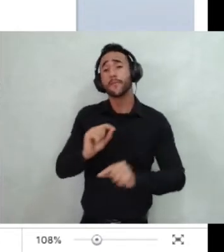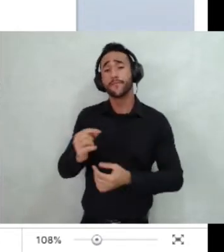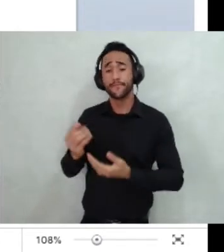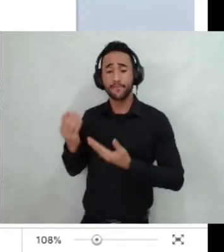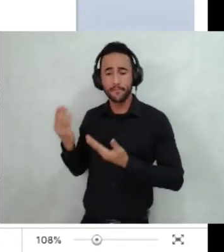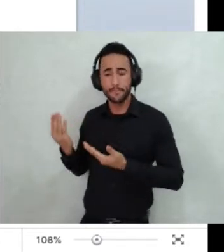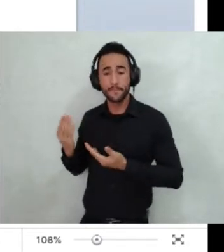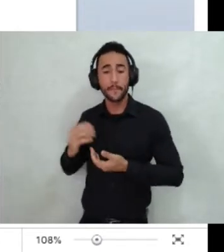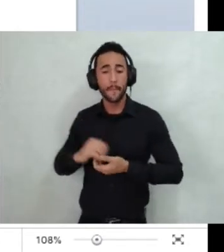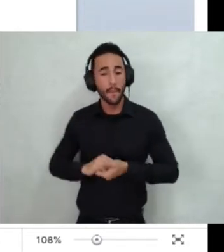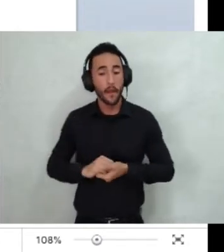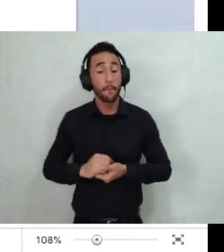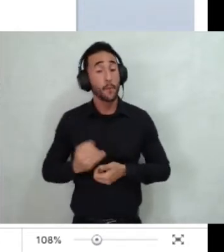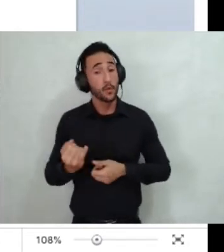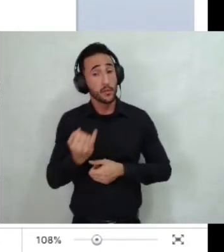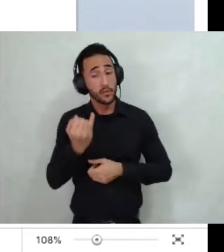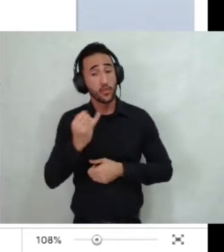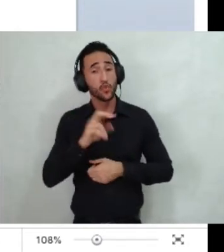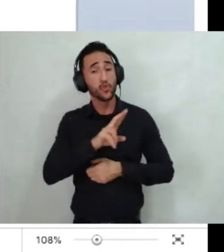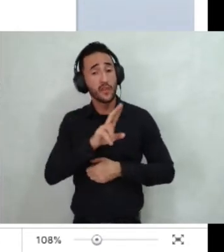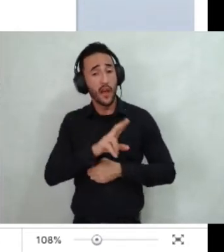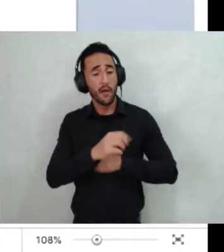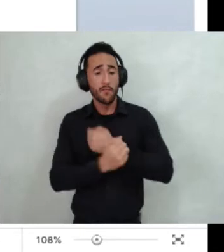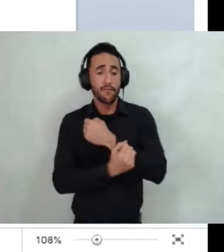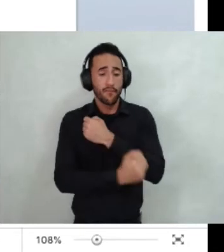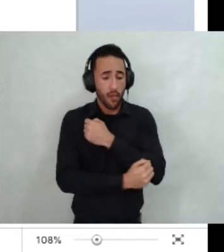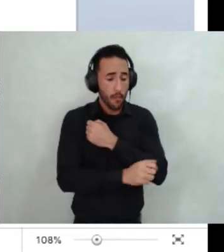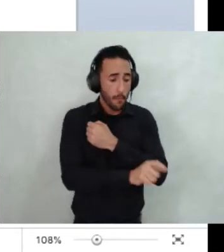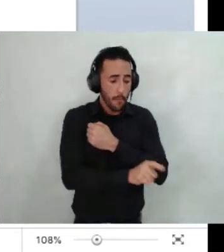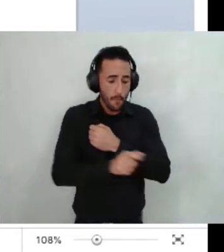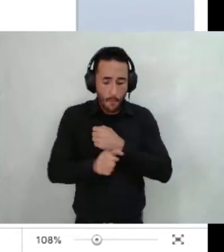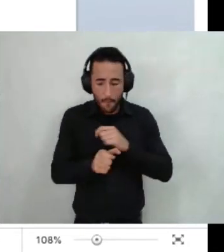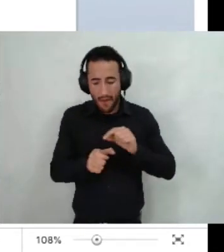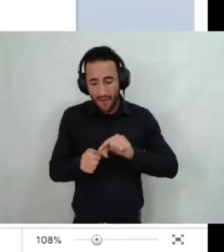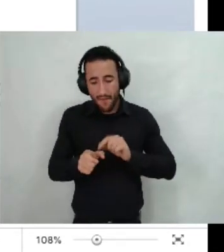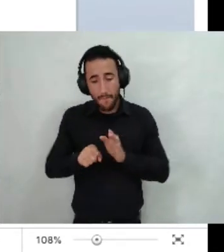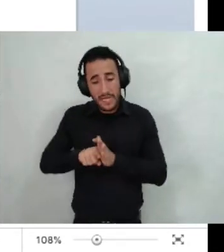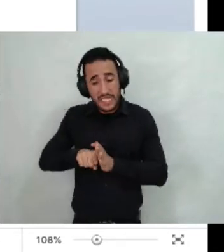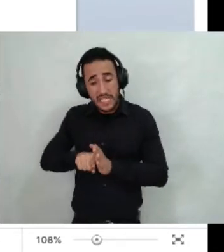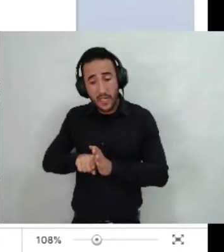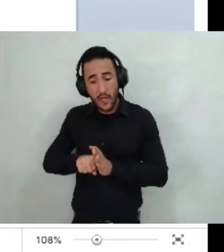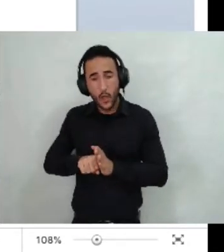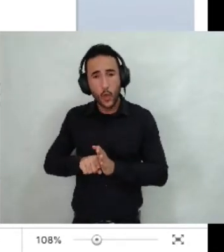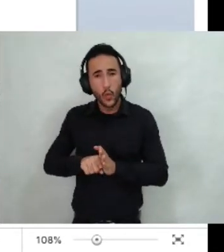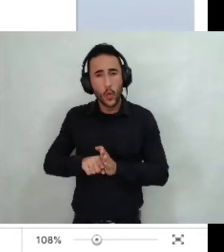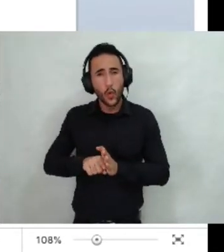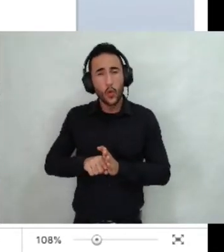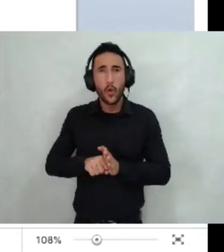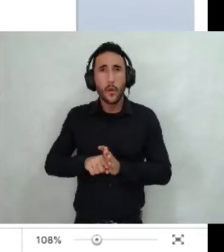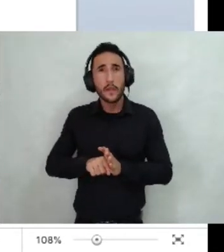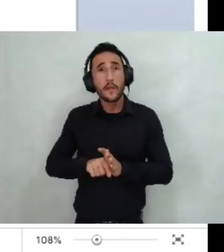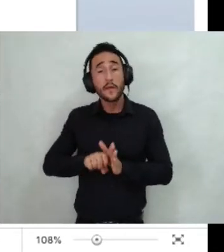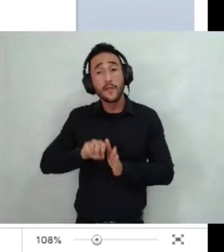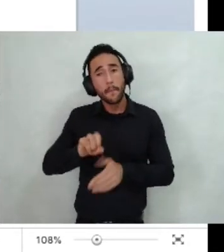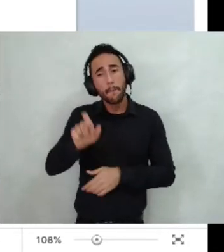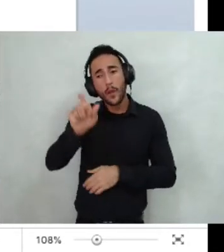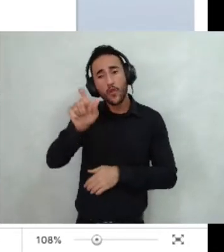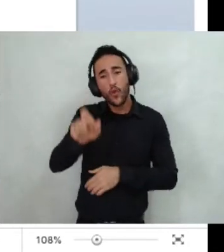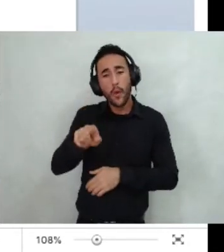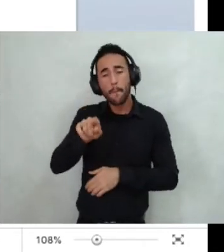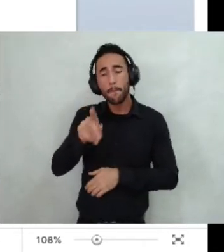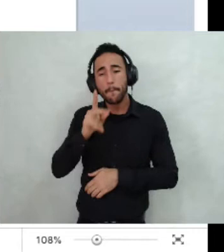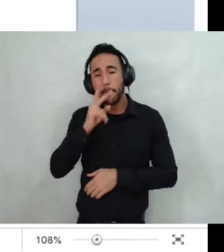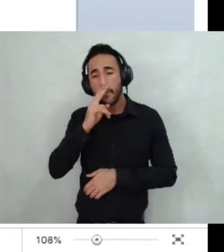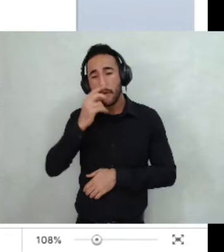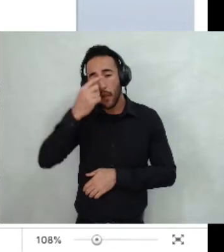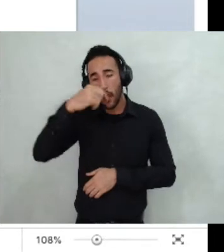as fezes e a expectoração, eventualmente naqueles casos onde o SUAB nasofaríngeo